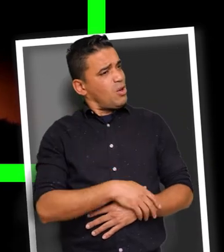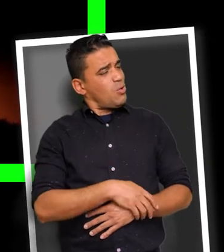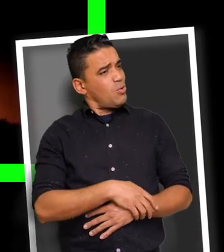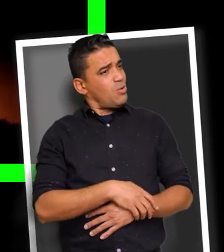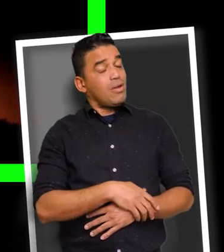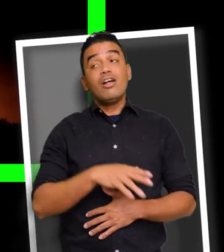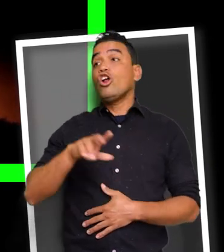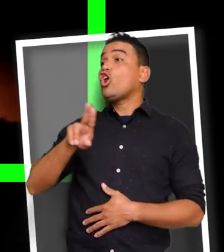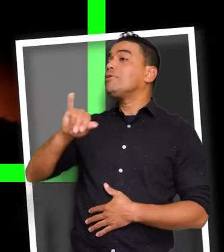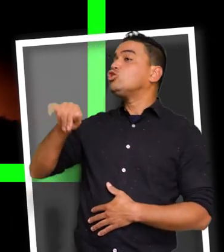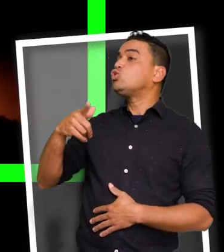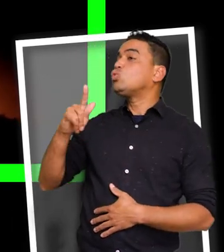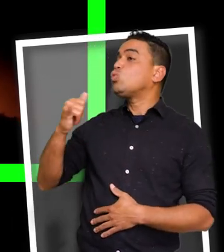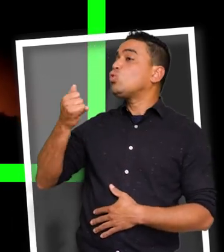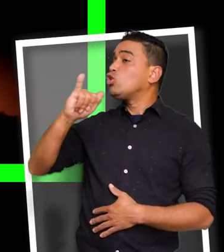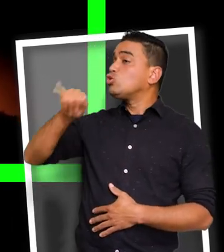João.